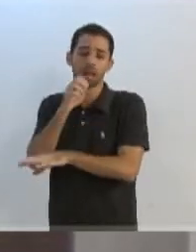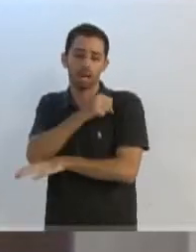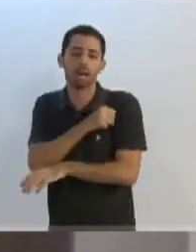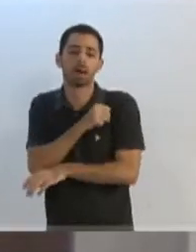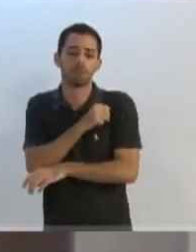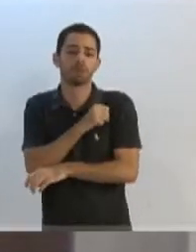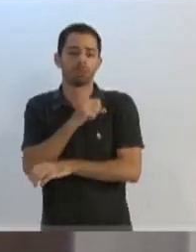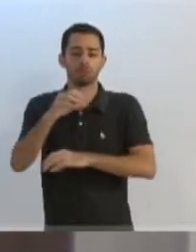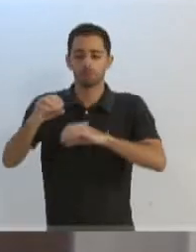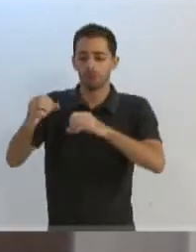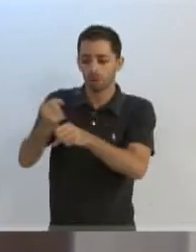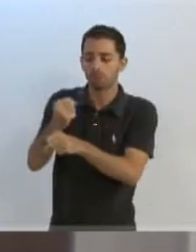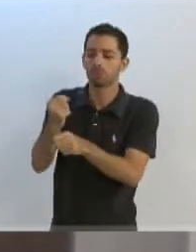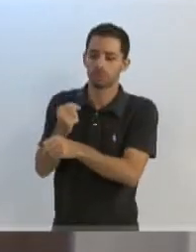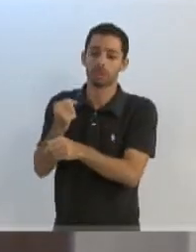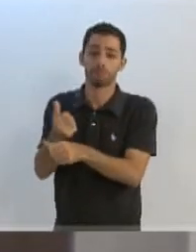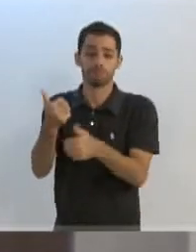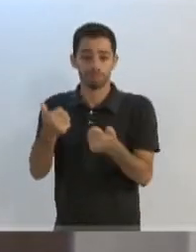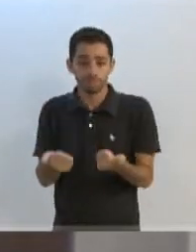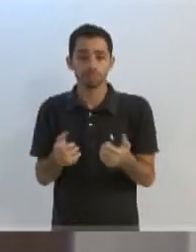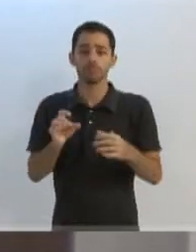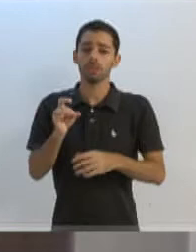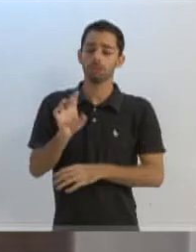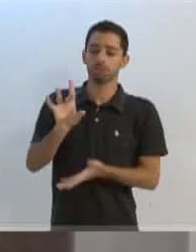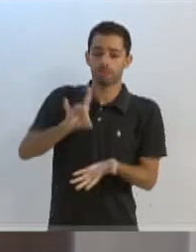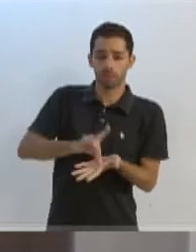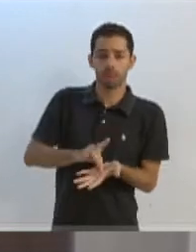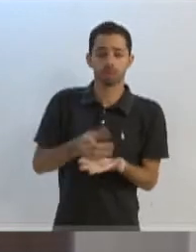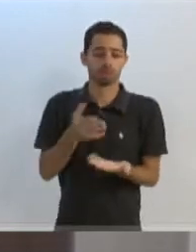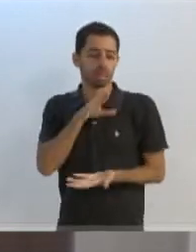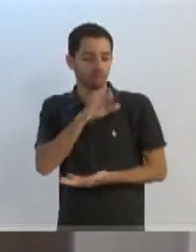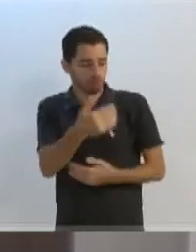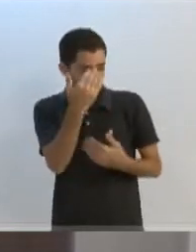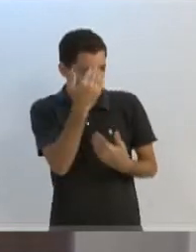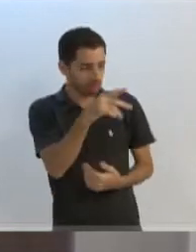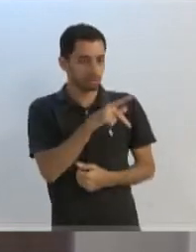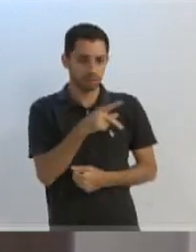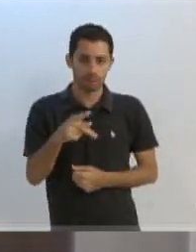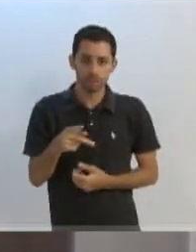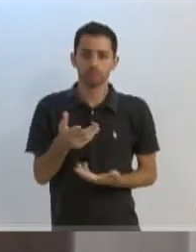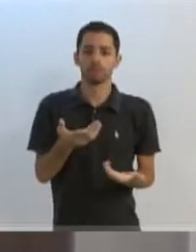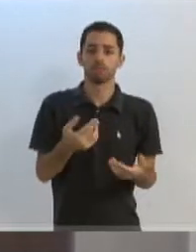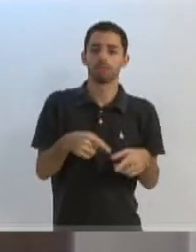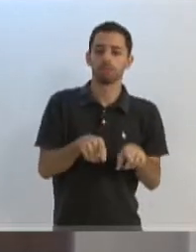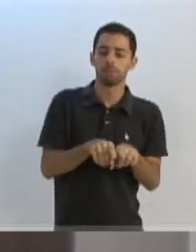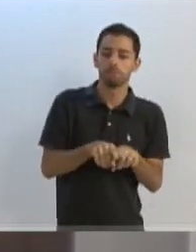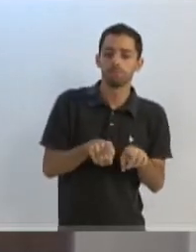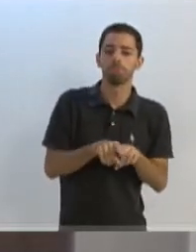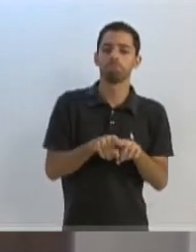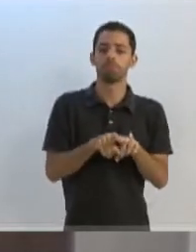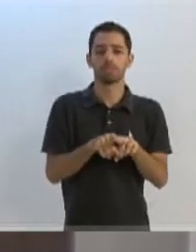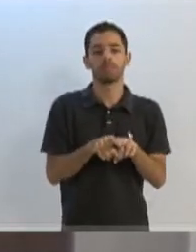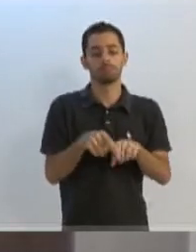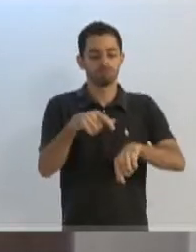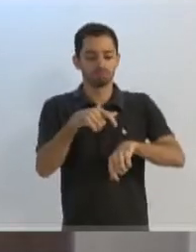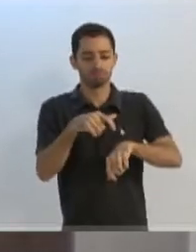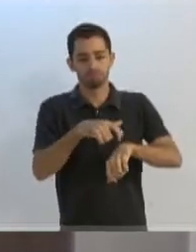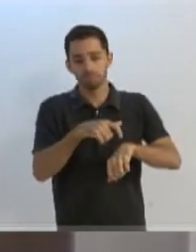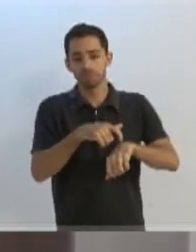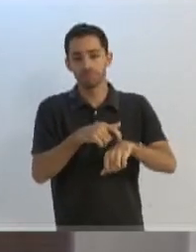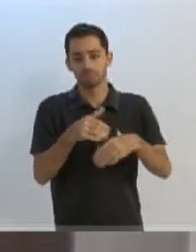acabar o sofrimento ali seria isso seria isso pra tarde de hoje obrigado presidente é pela tolerância e o trabalho não